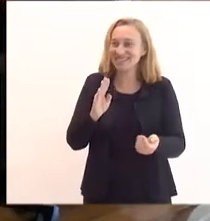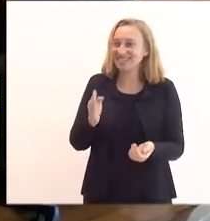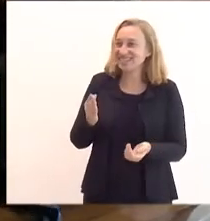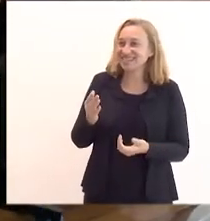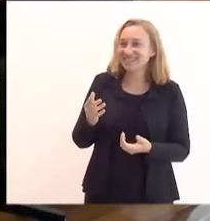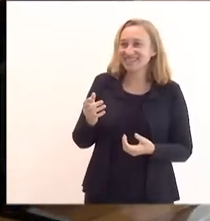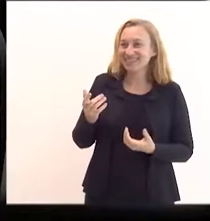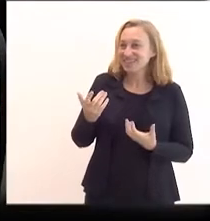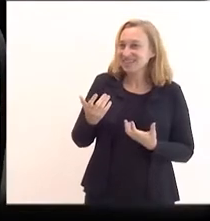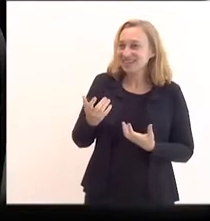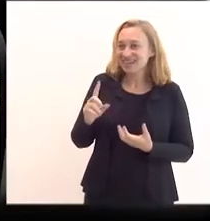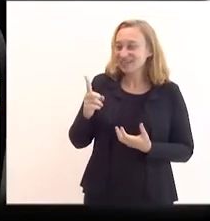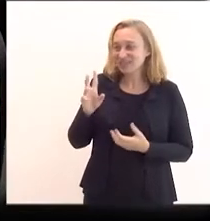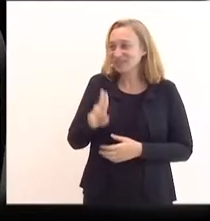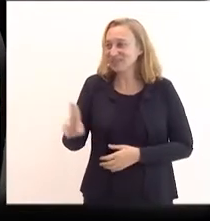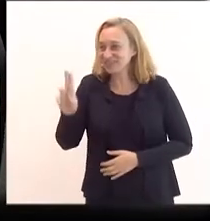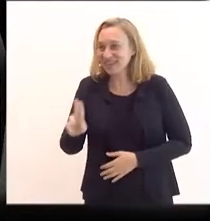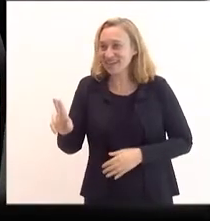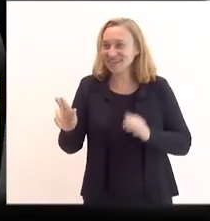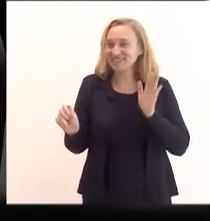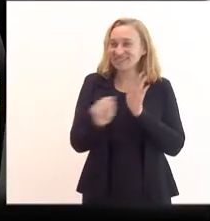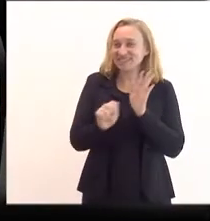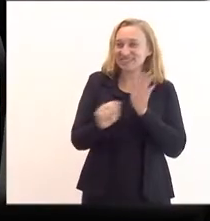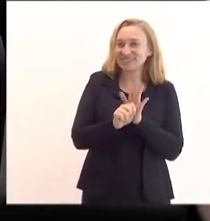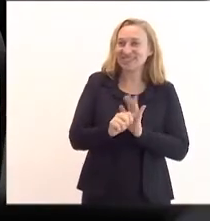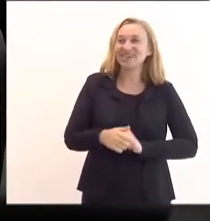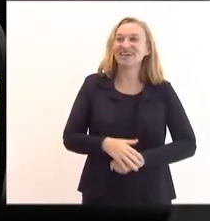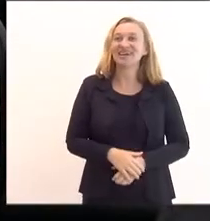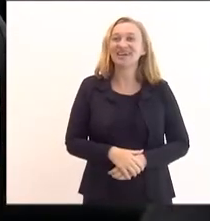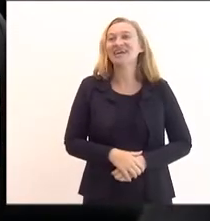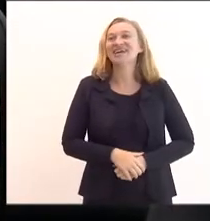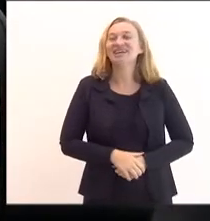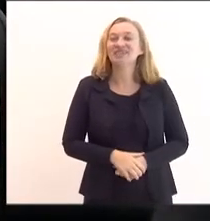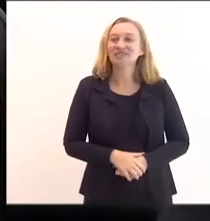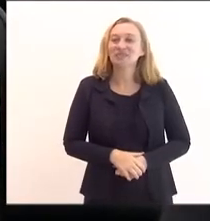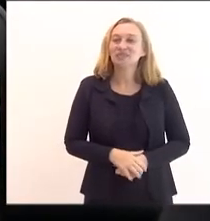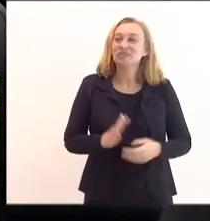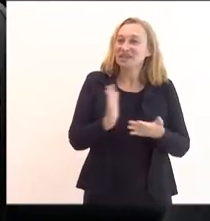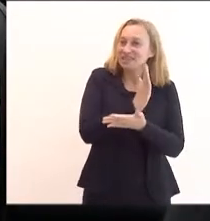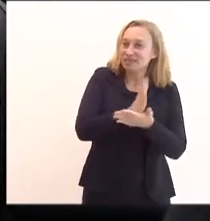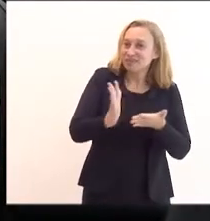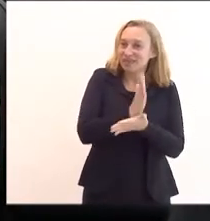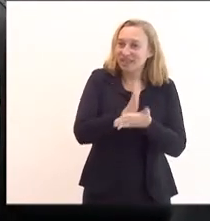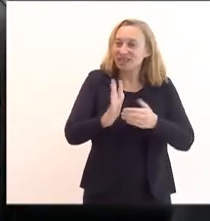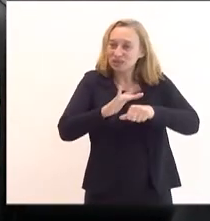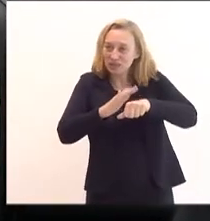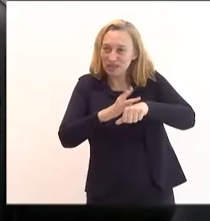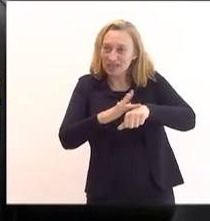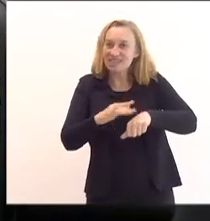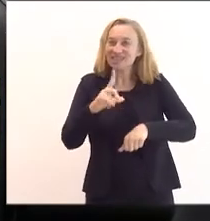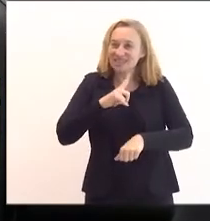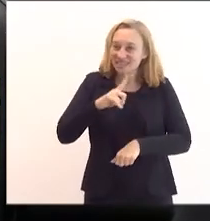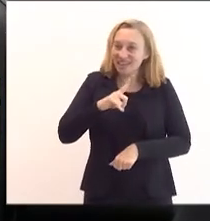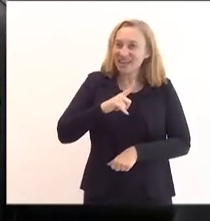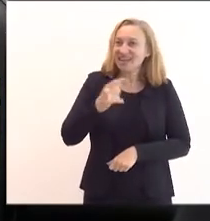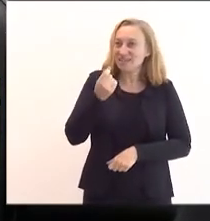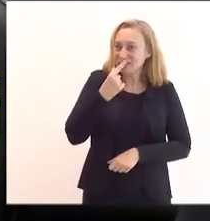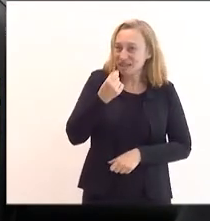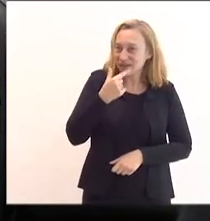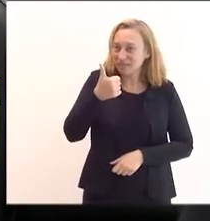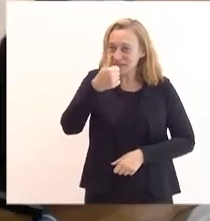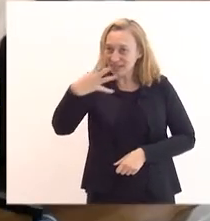Digo, a minha dúvida é uma dúvida real. Assim, quando eu falo que da não aplicação para uma determinada doença, é que há medicamentos, 14, né, como o deputado Mink